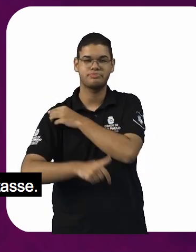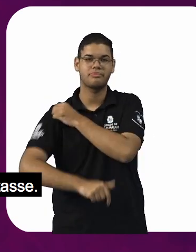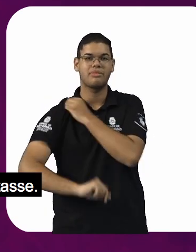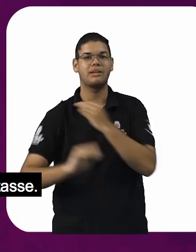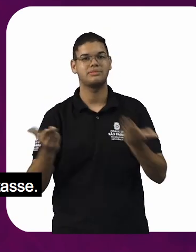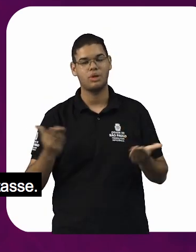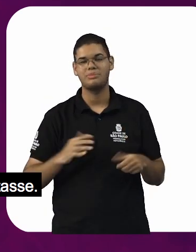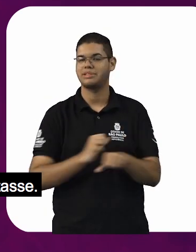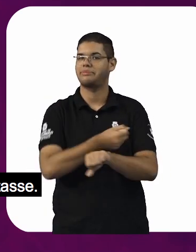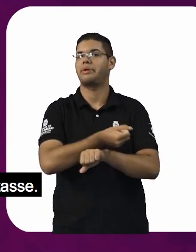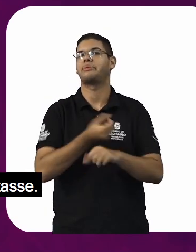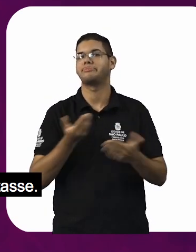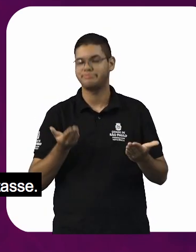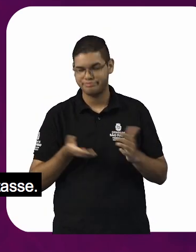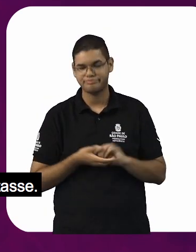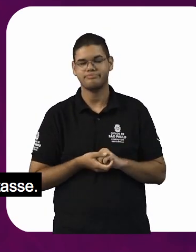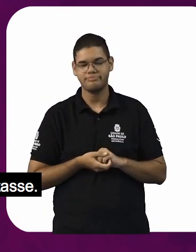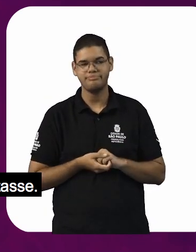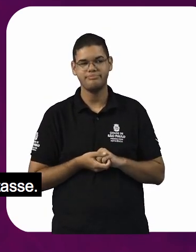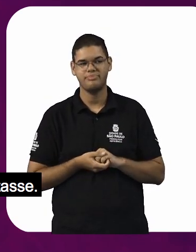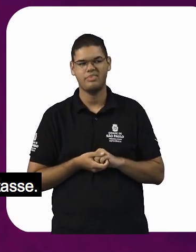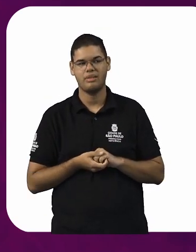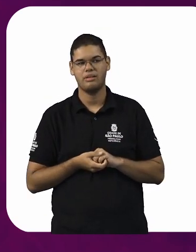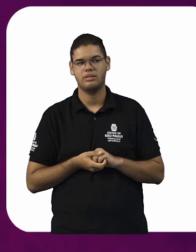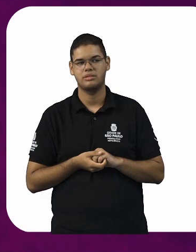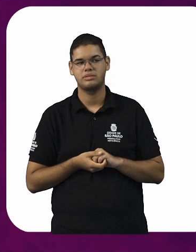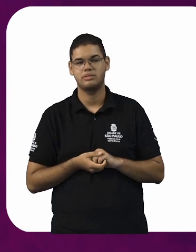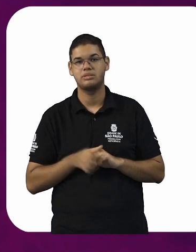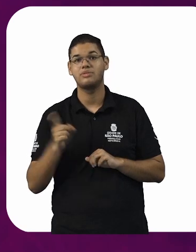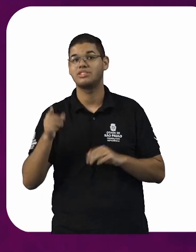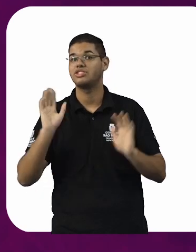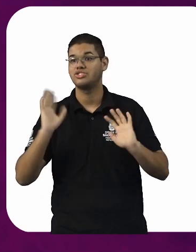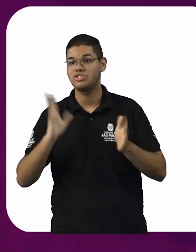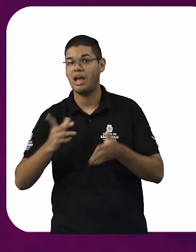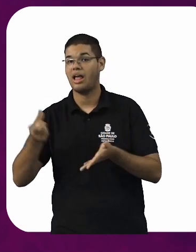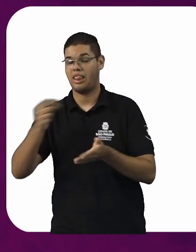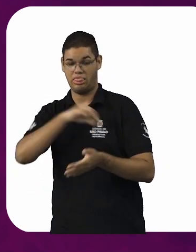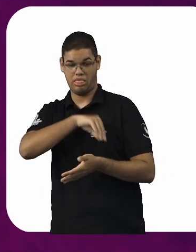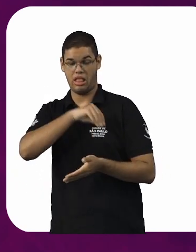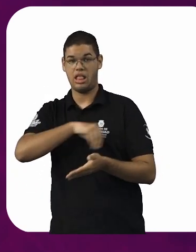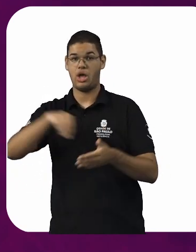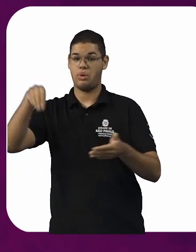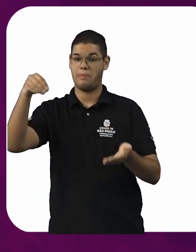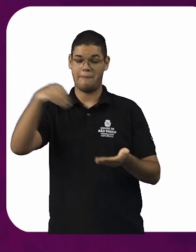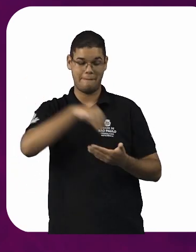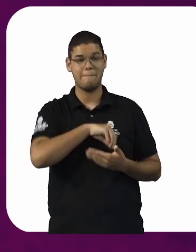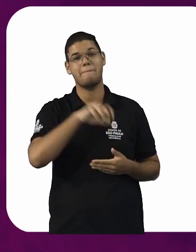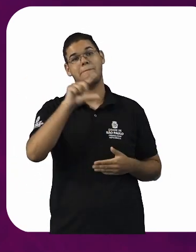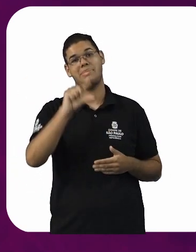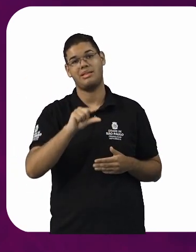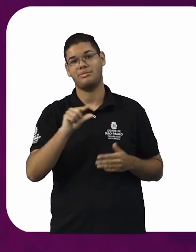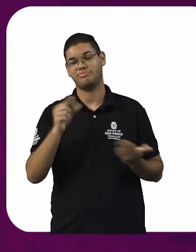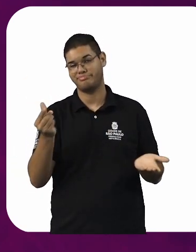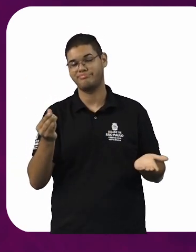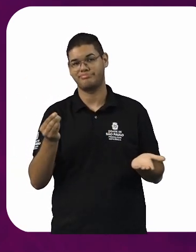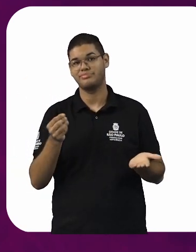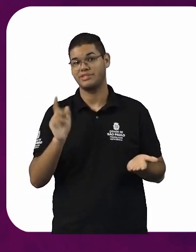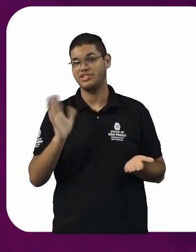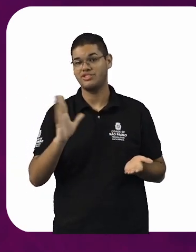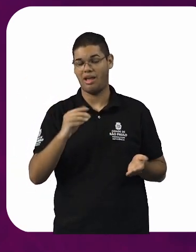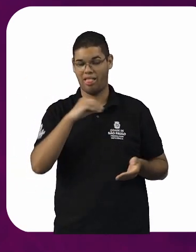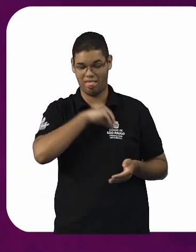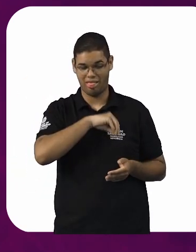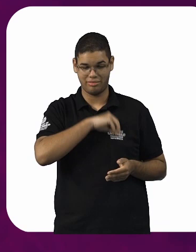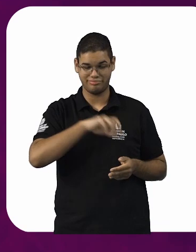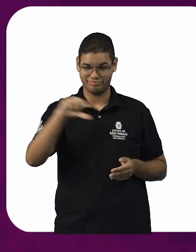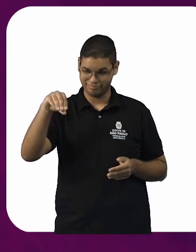se você terceiriza, é claro que vai pagar menos do que se a empresa contratasse. Então, você já ganha menos. Você não ganha mais do que o salário mínimo, em regra. Mas é um